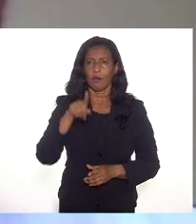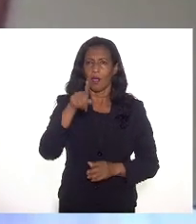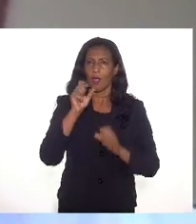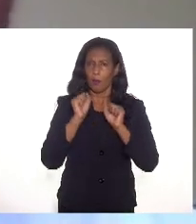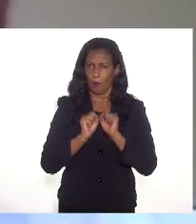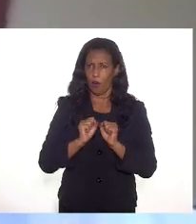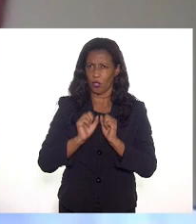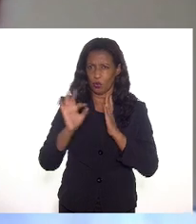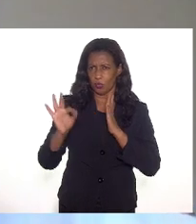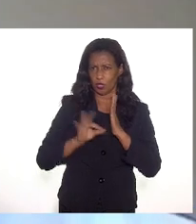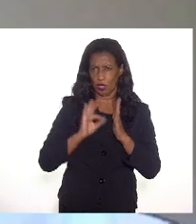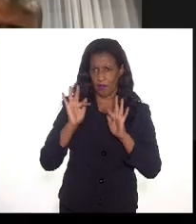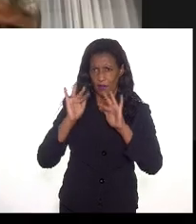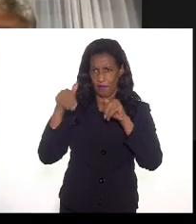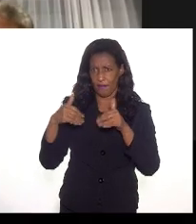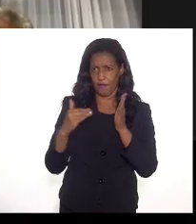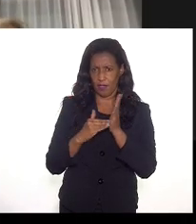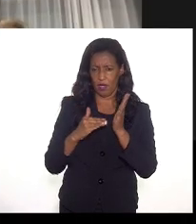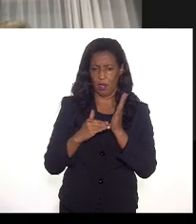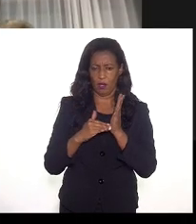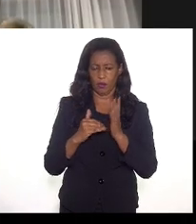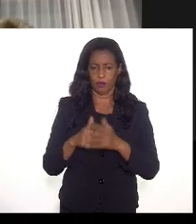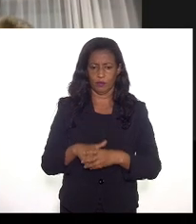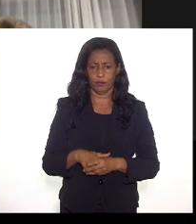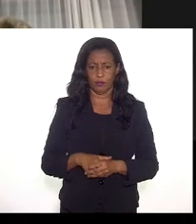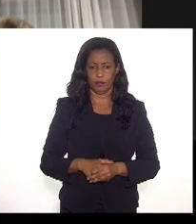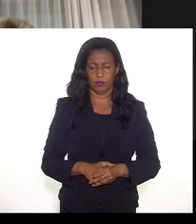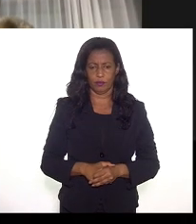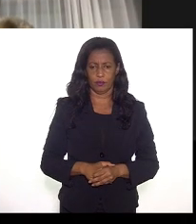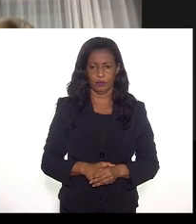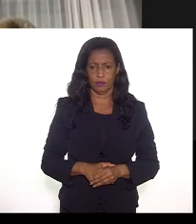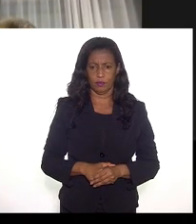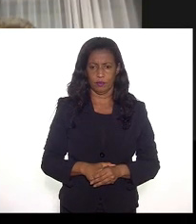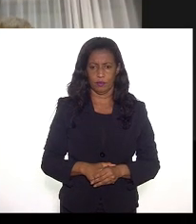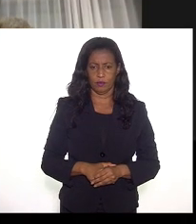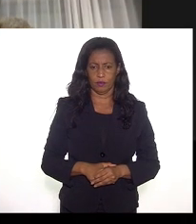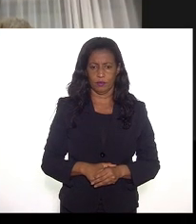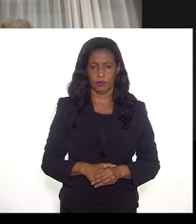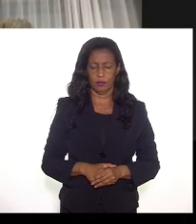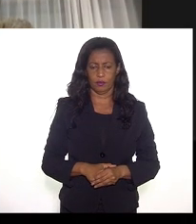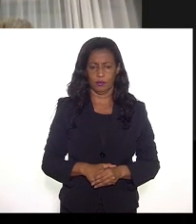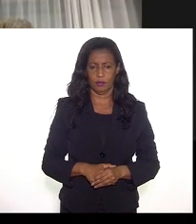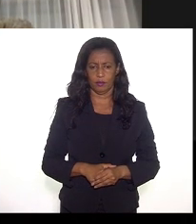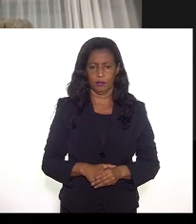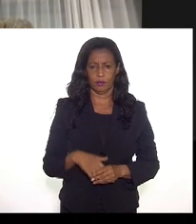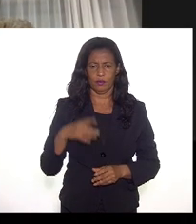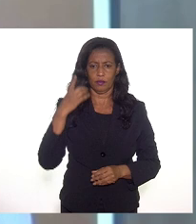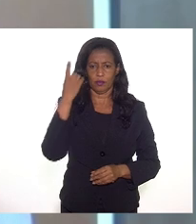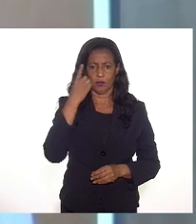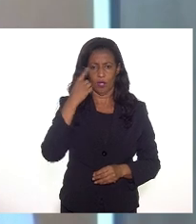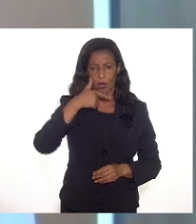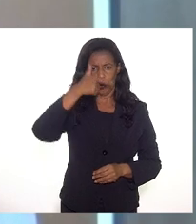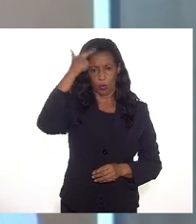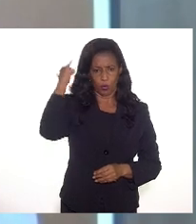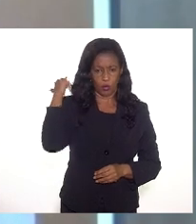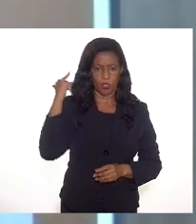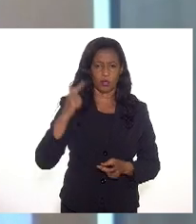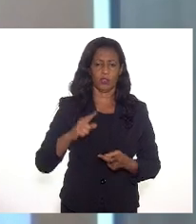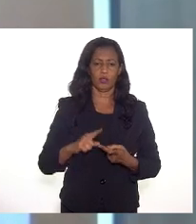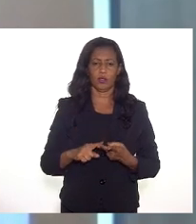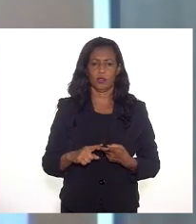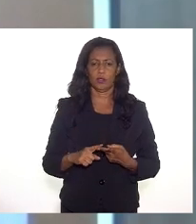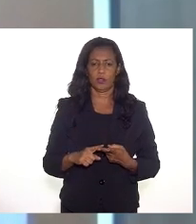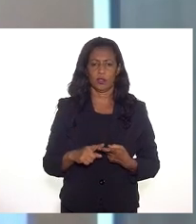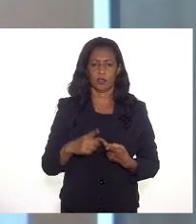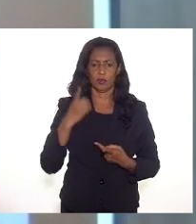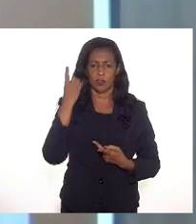expediente final, por favor? Sim. O deputado agora para declaração de voto, nós temos o deputado Luiz Paulo e